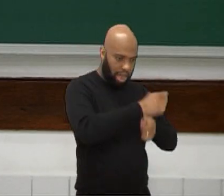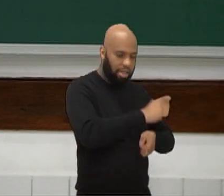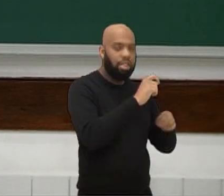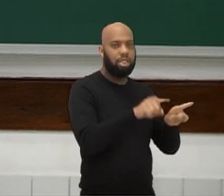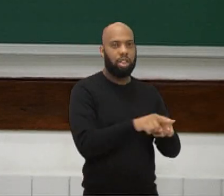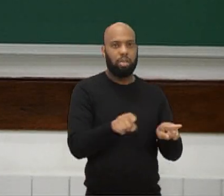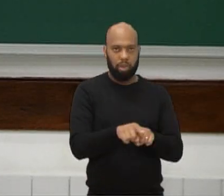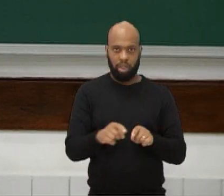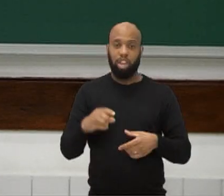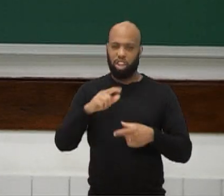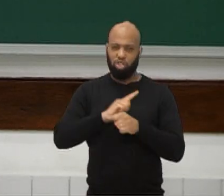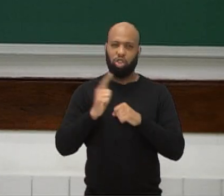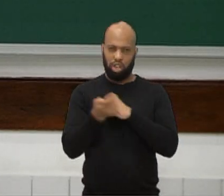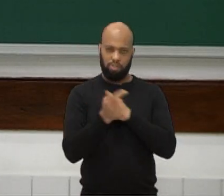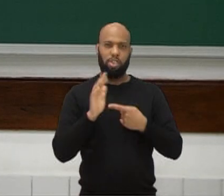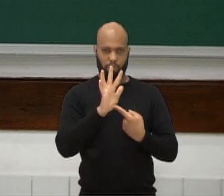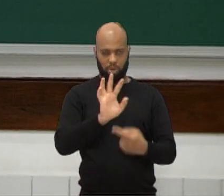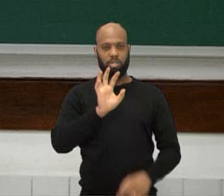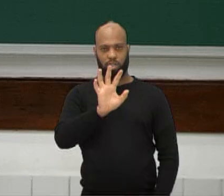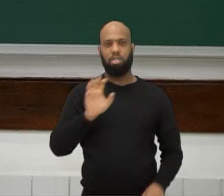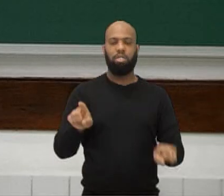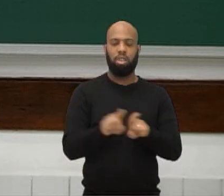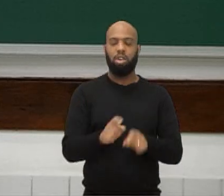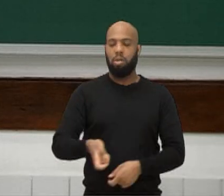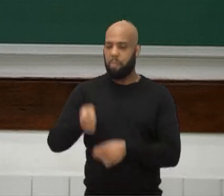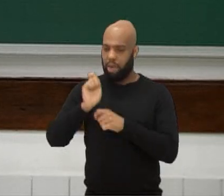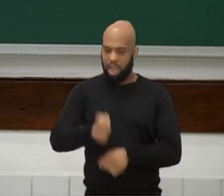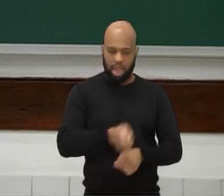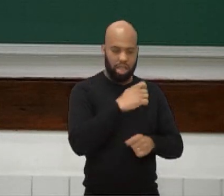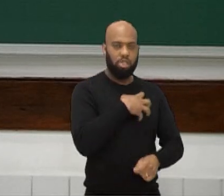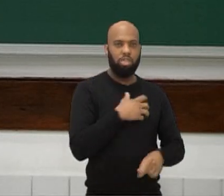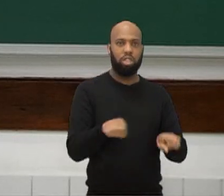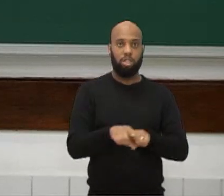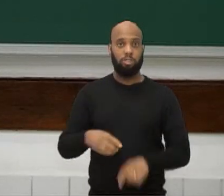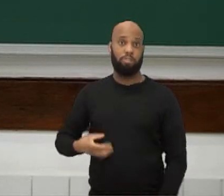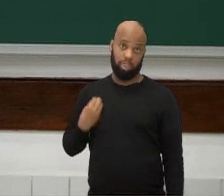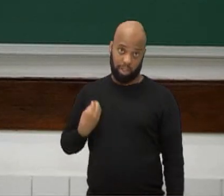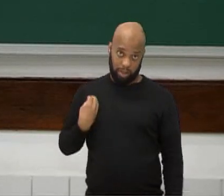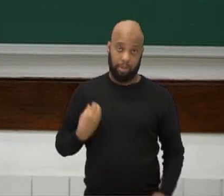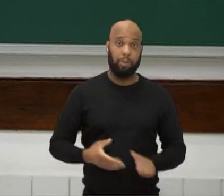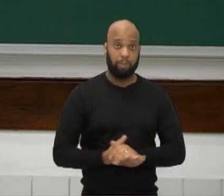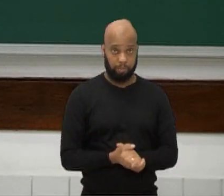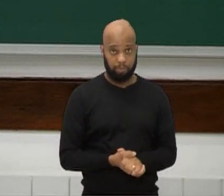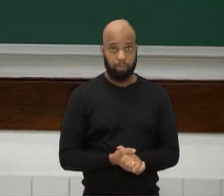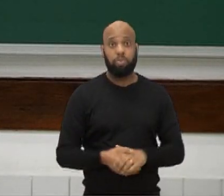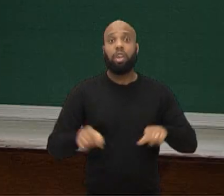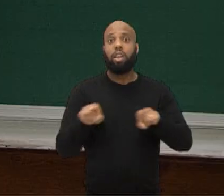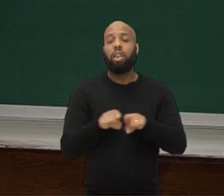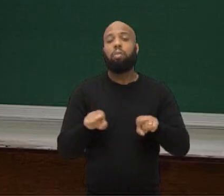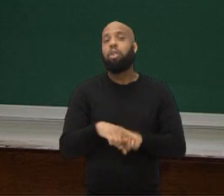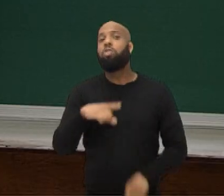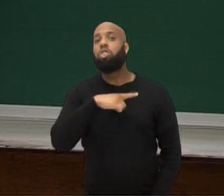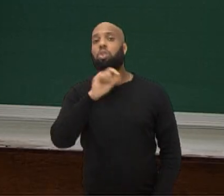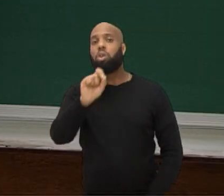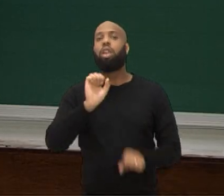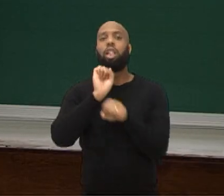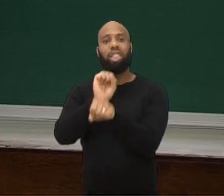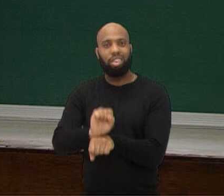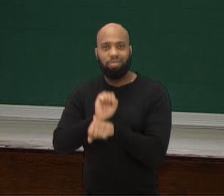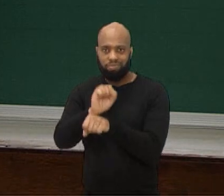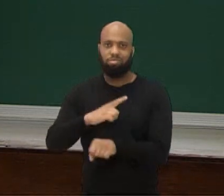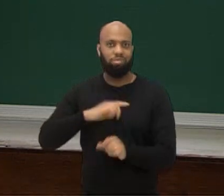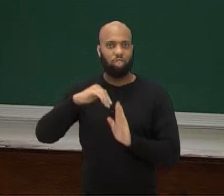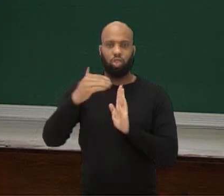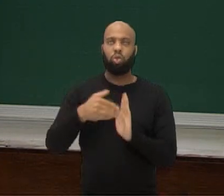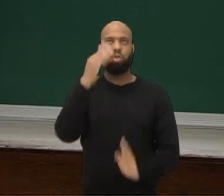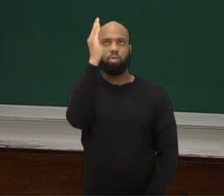muitos rios ali, então a pesca era uma forma de sobrevivência. E também tinha a questão da escravidão, presente em